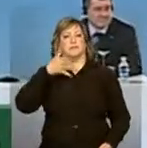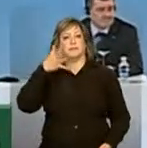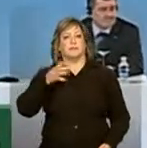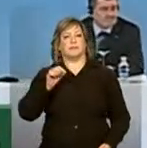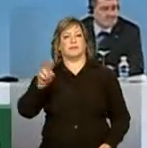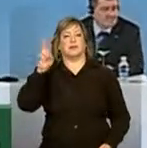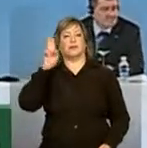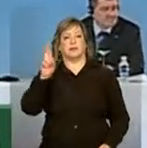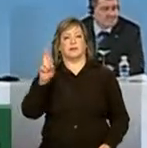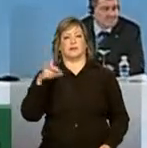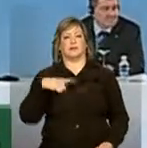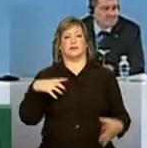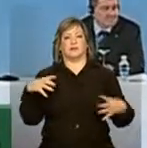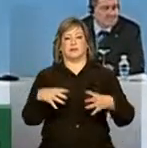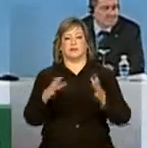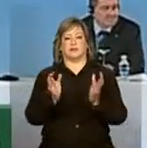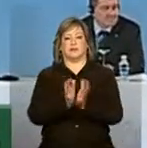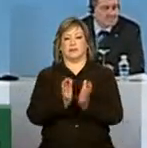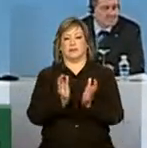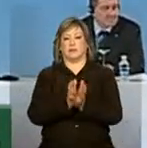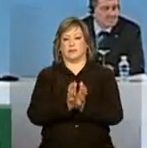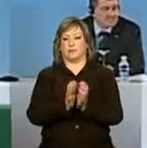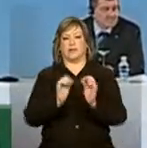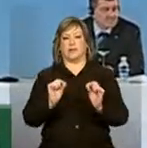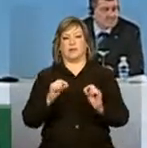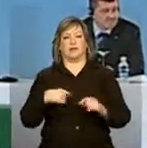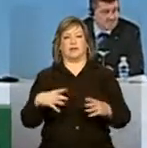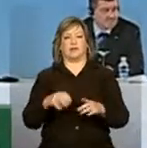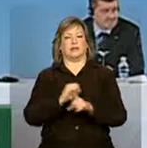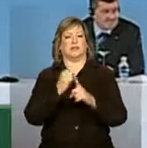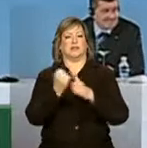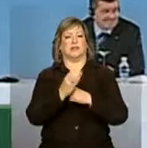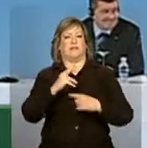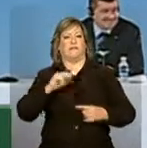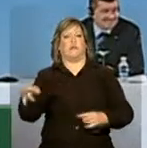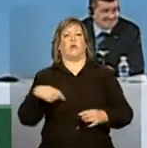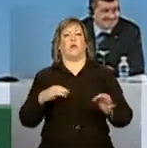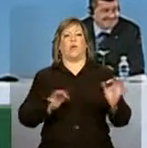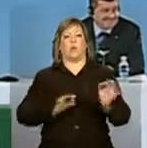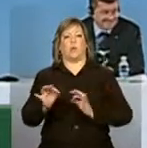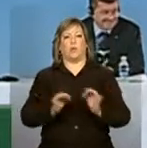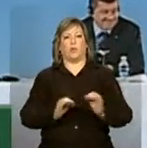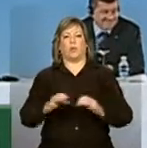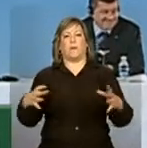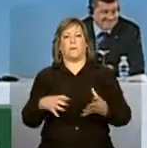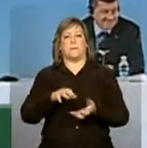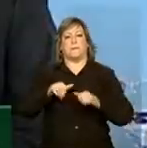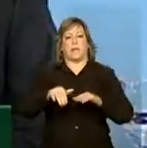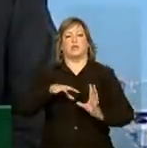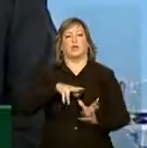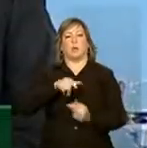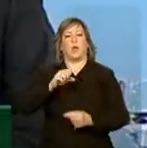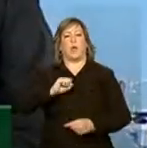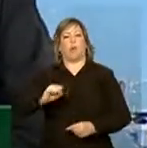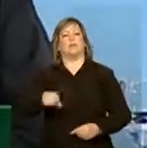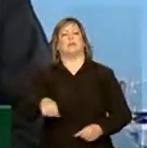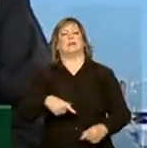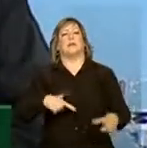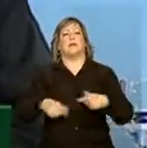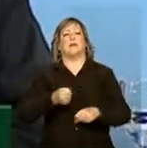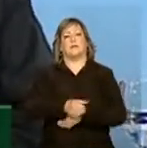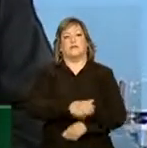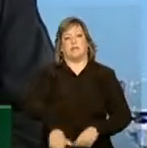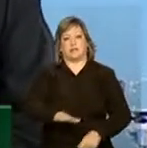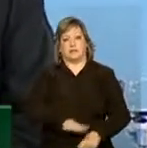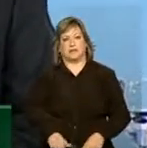ao representante da sociedade civil, da organização Marcha Global contra o Trabalho